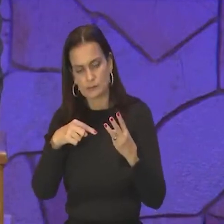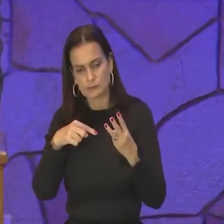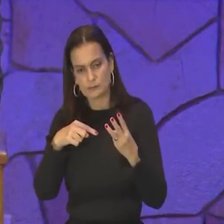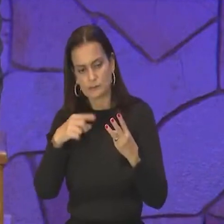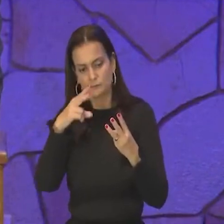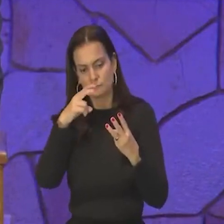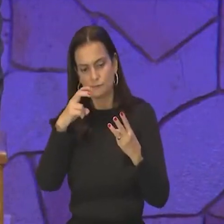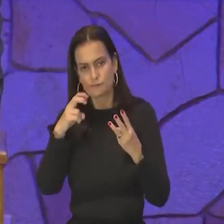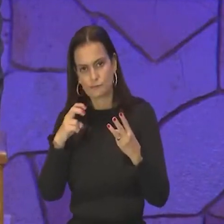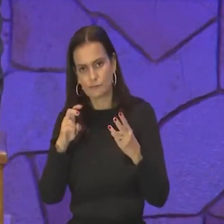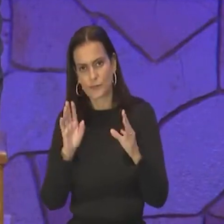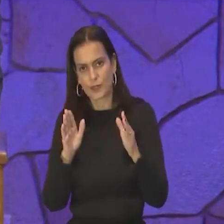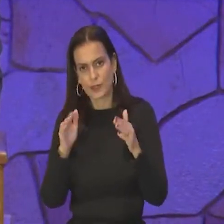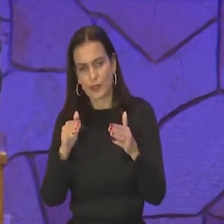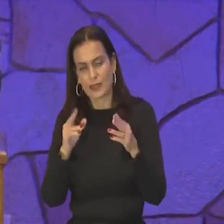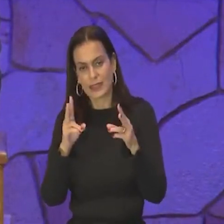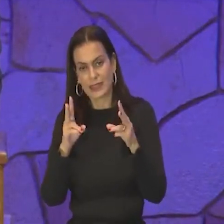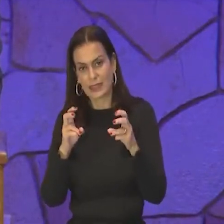da ceia.